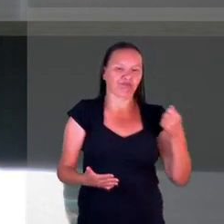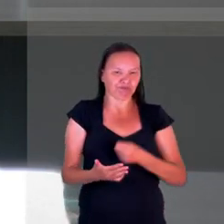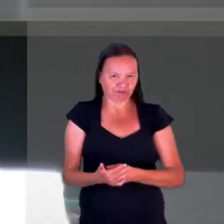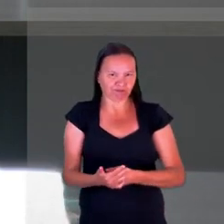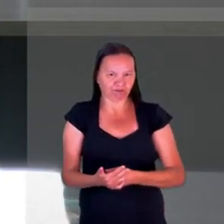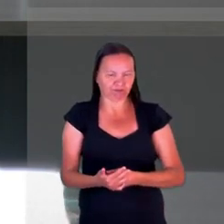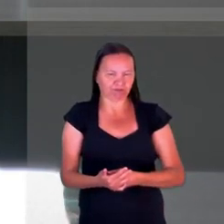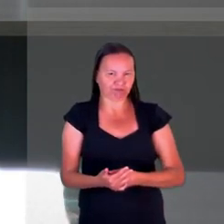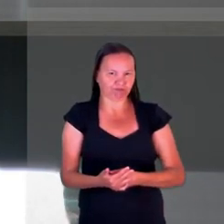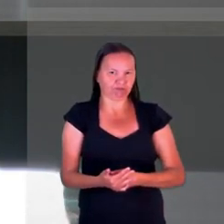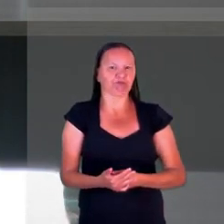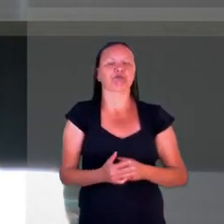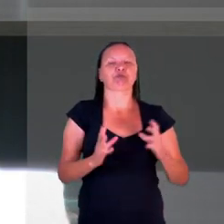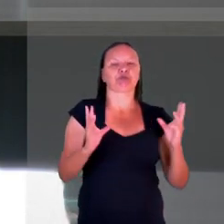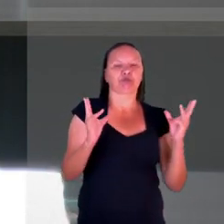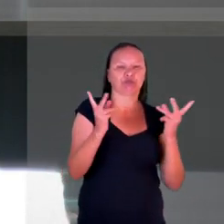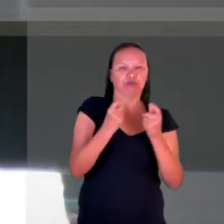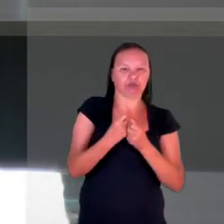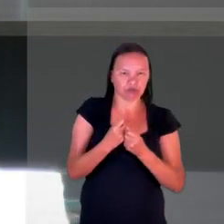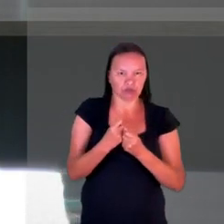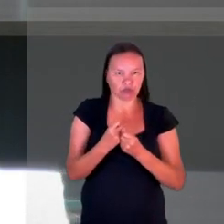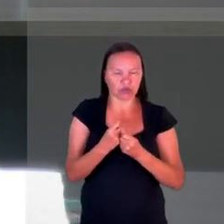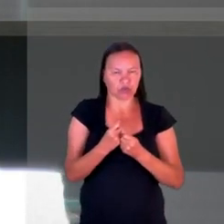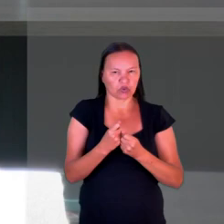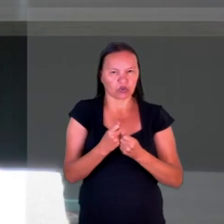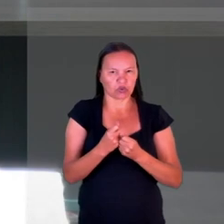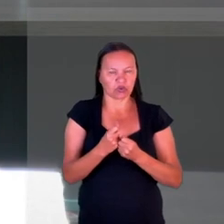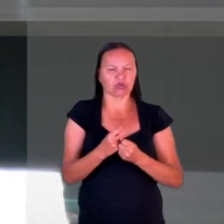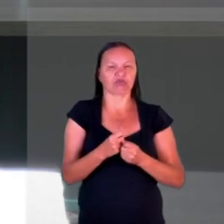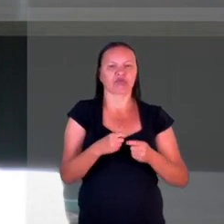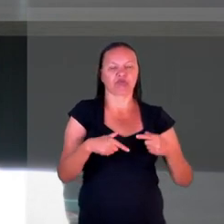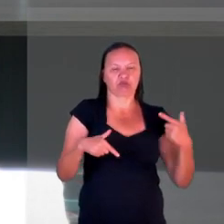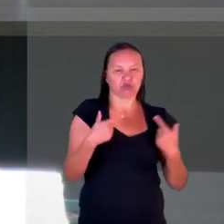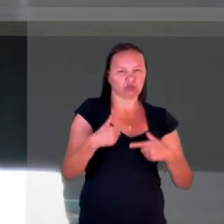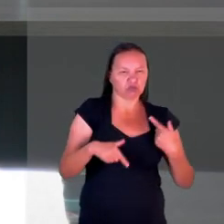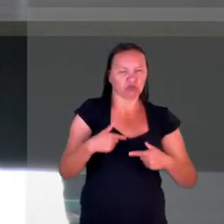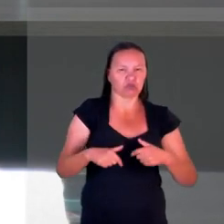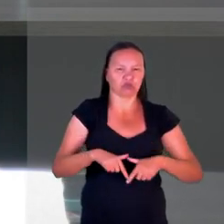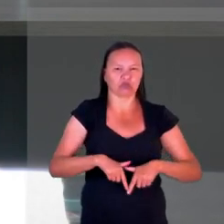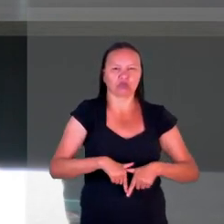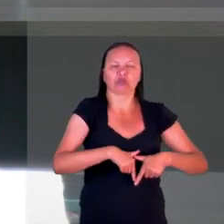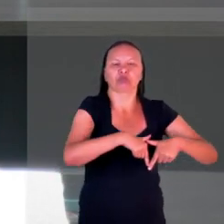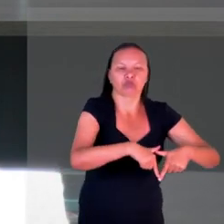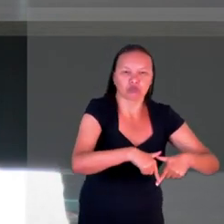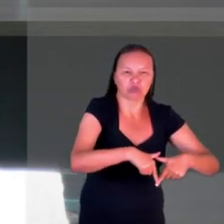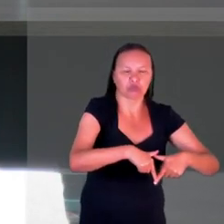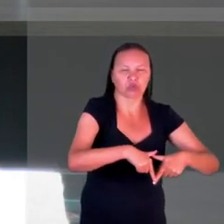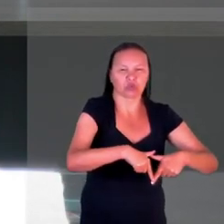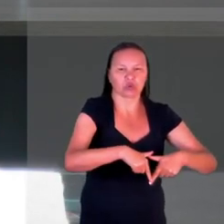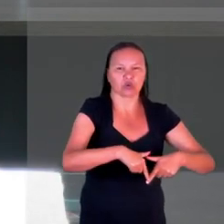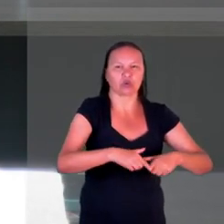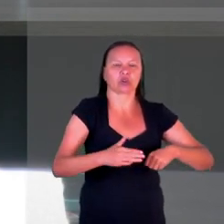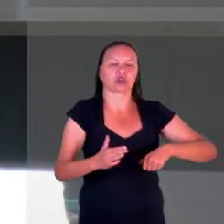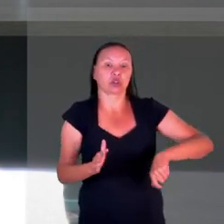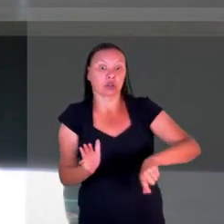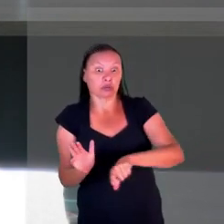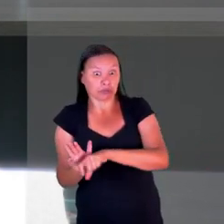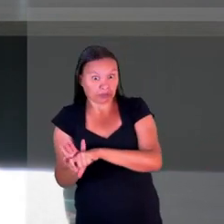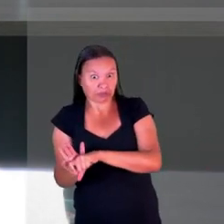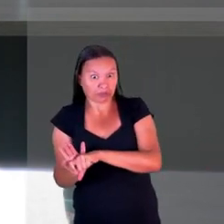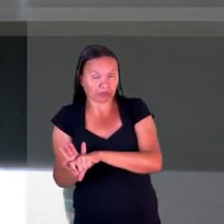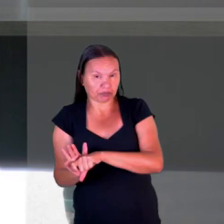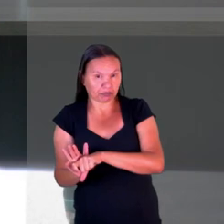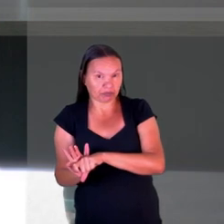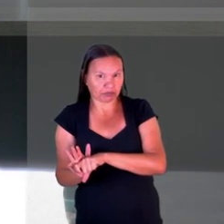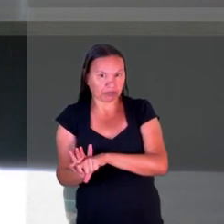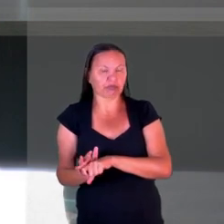então nós somos veementemente contra este tipo de legislação que é uma legislação feita a